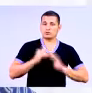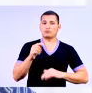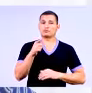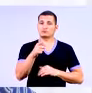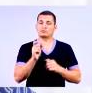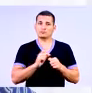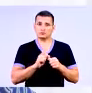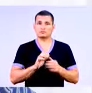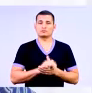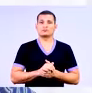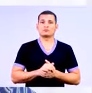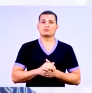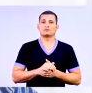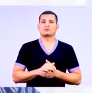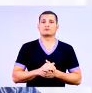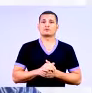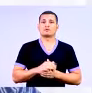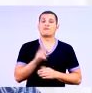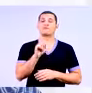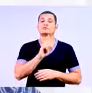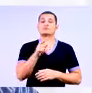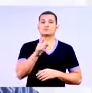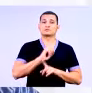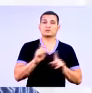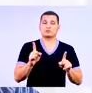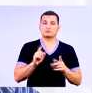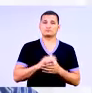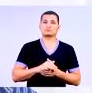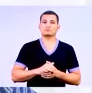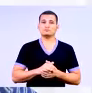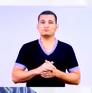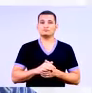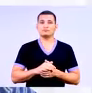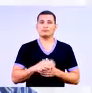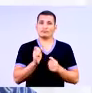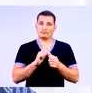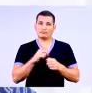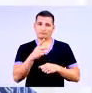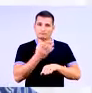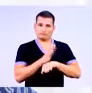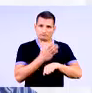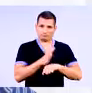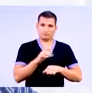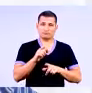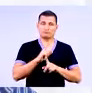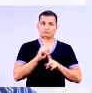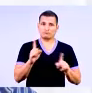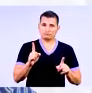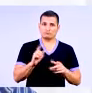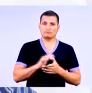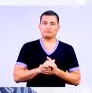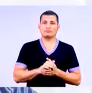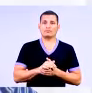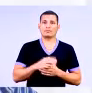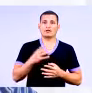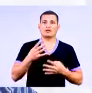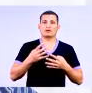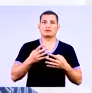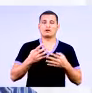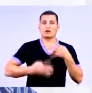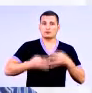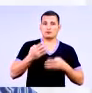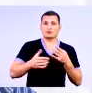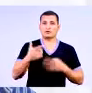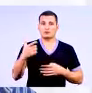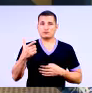maneira que você não venha, através do desenvolvimento da sua atividade, ou dos recursos, ou das possibilidades que você tenha,